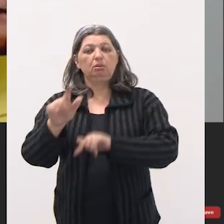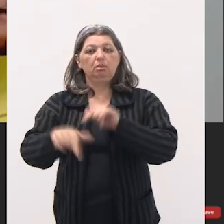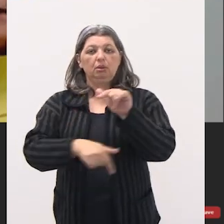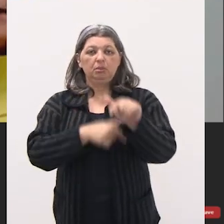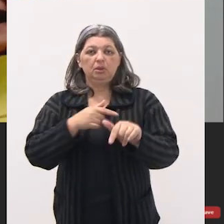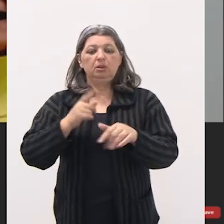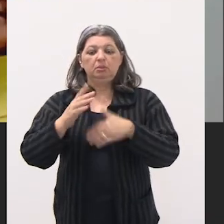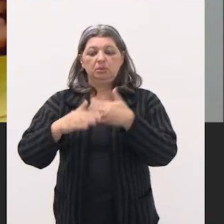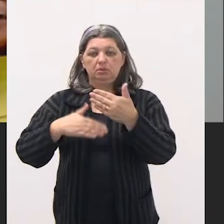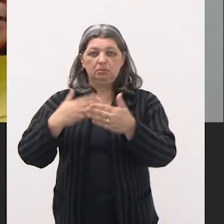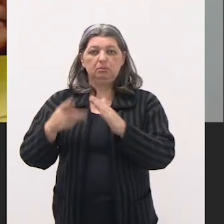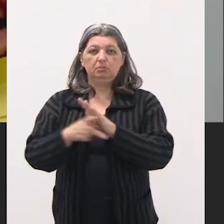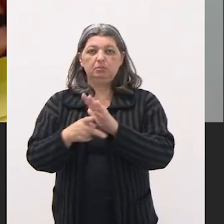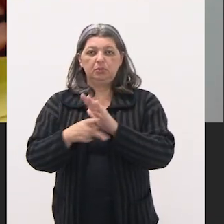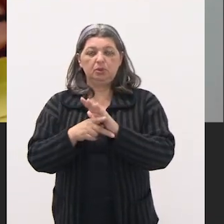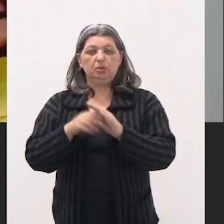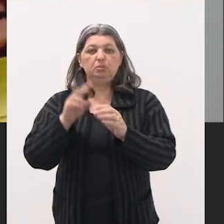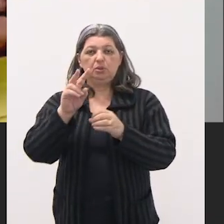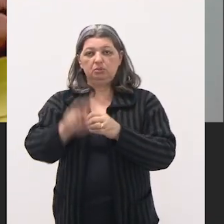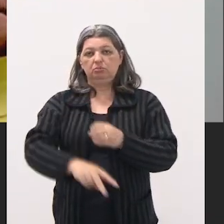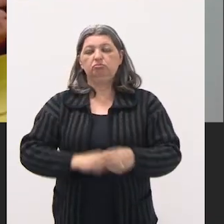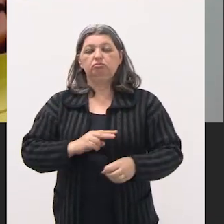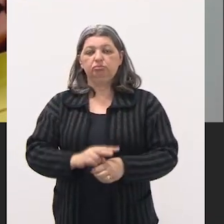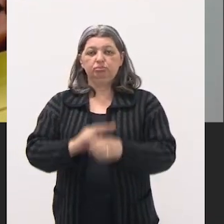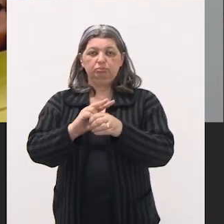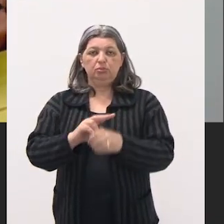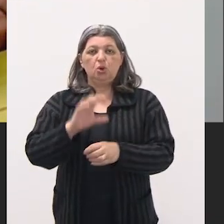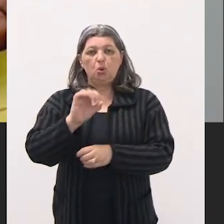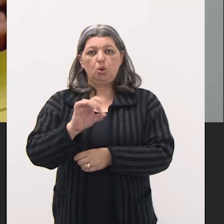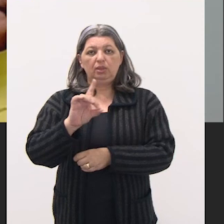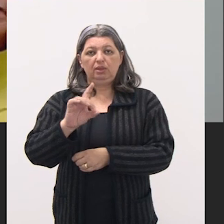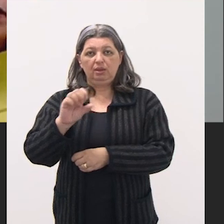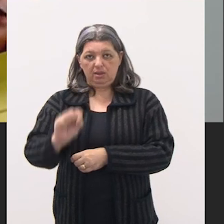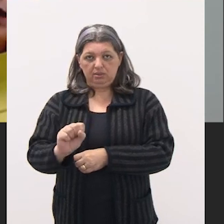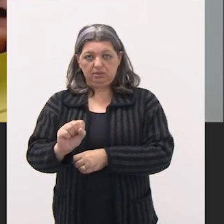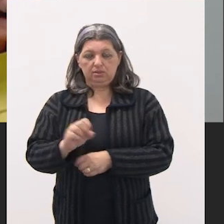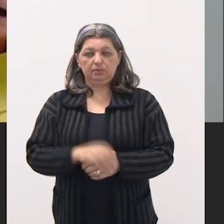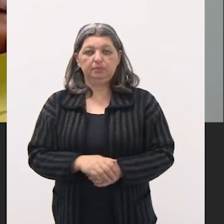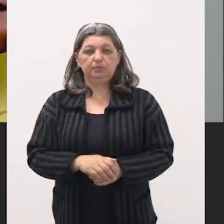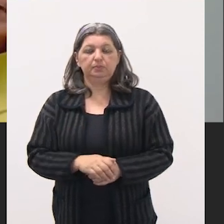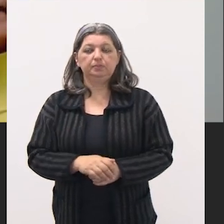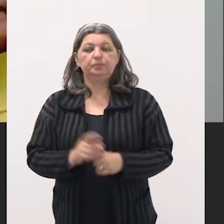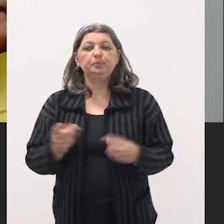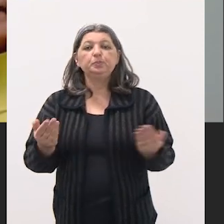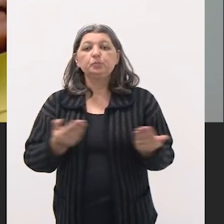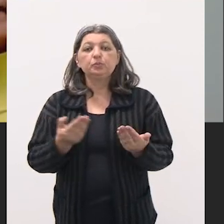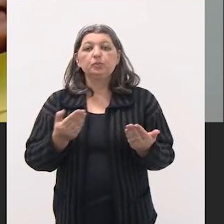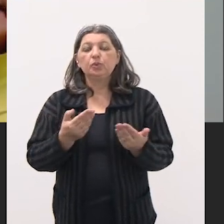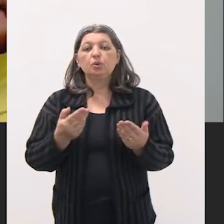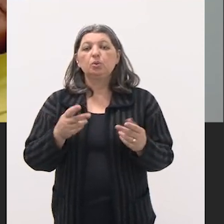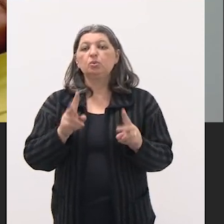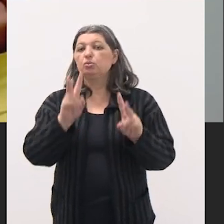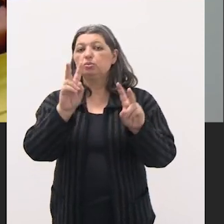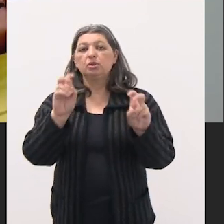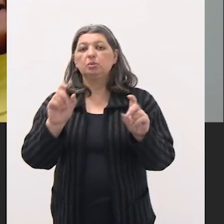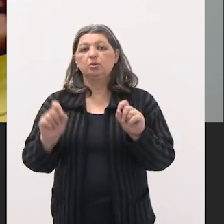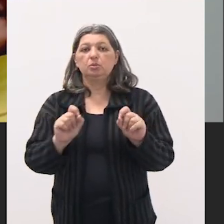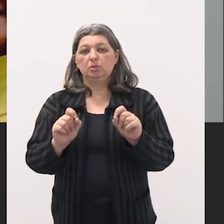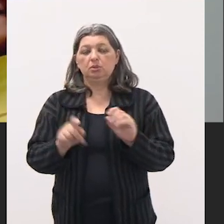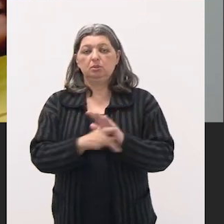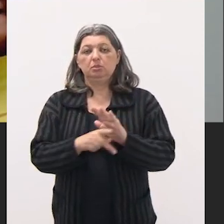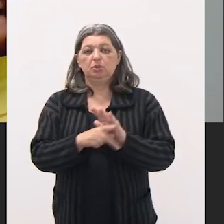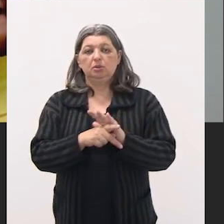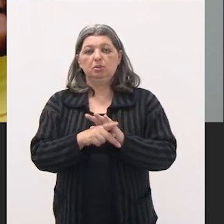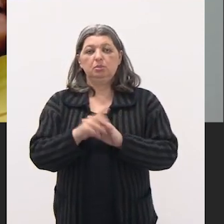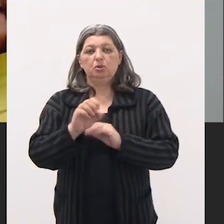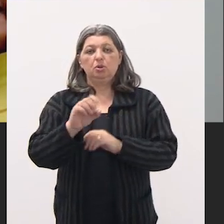Desenvolvimento Sustentável, os ODS, né? E o tema de hoje contempla especialmente o ODS